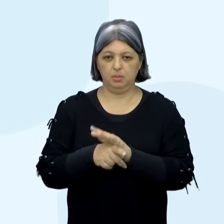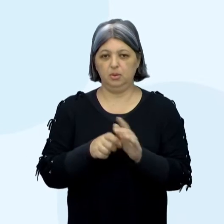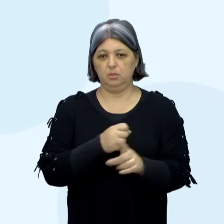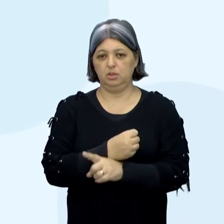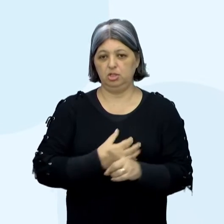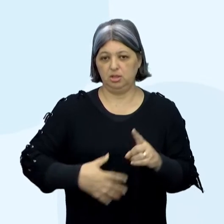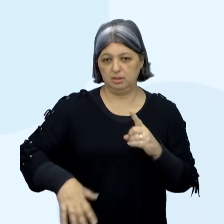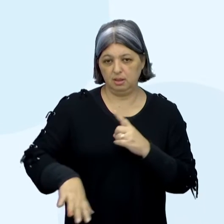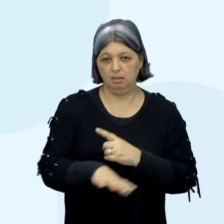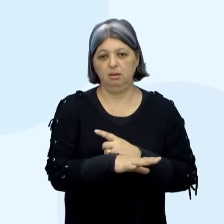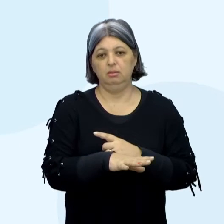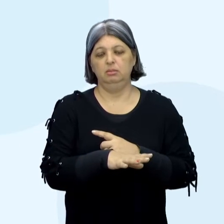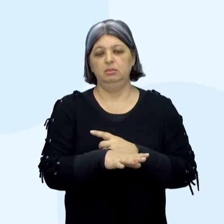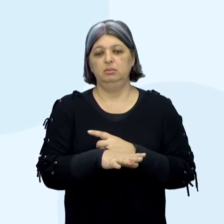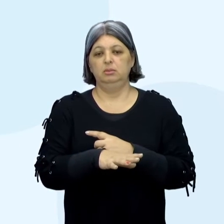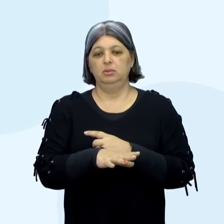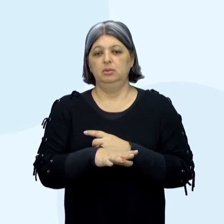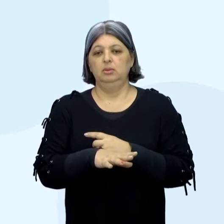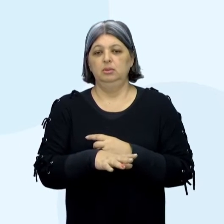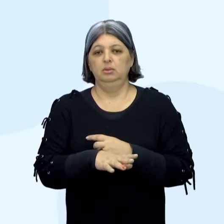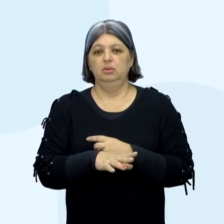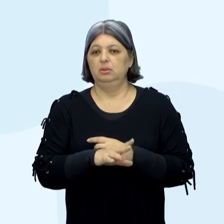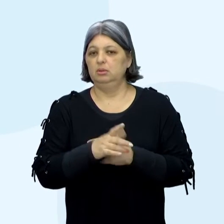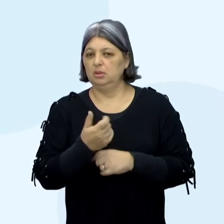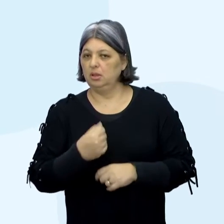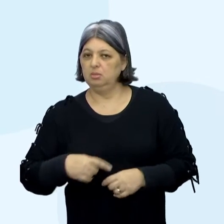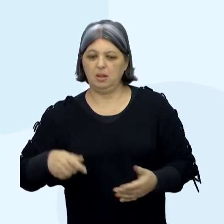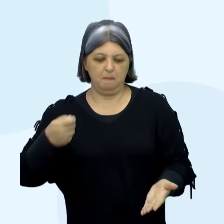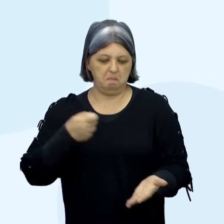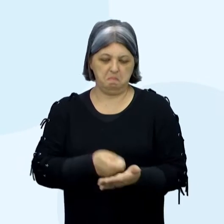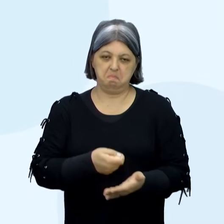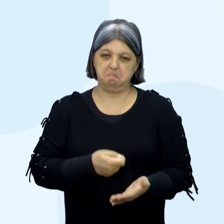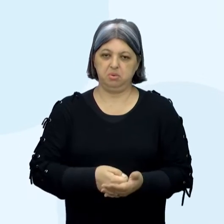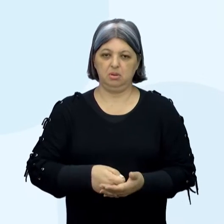que não exija que os jogadores negros